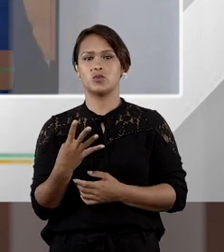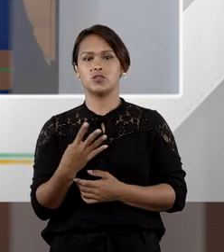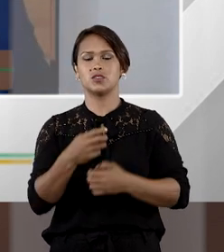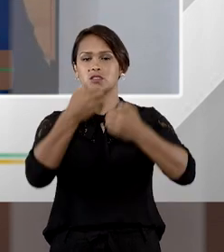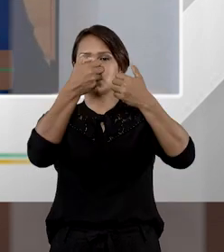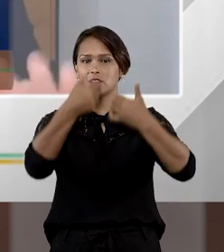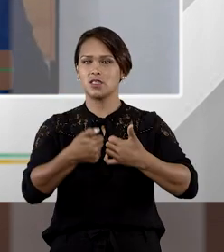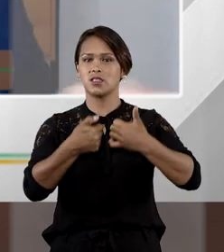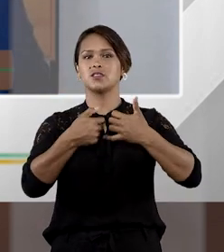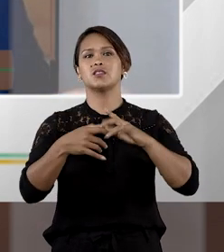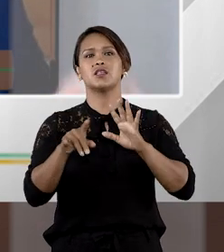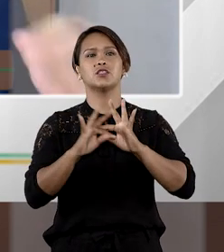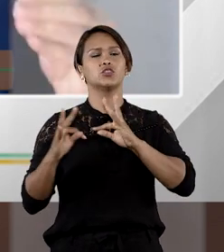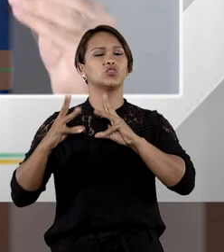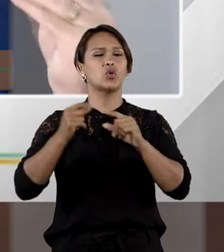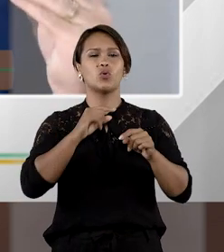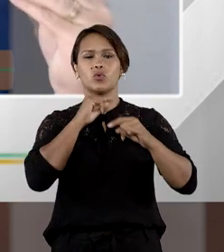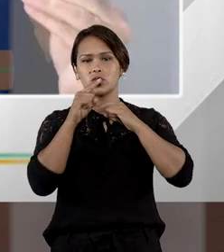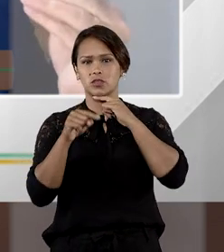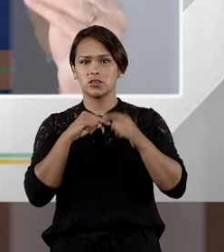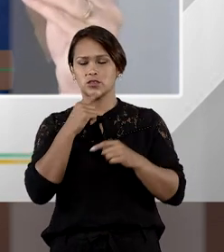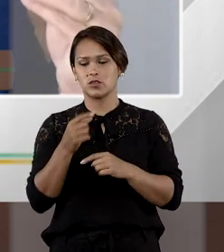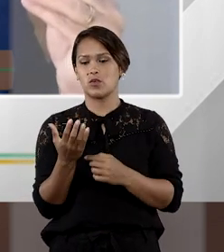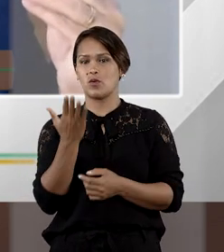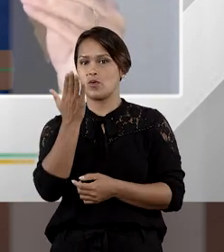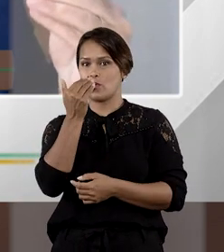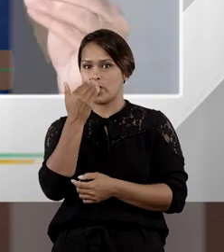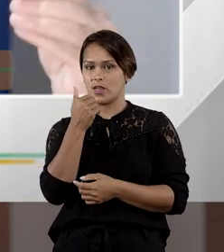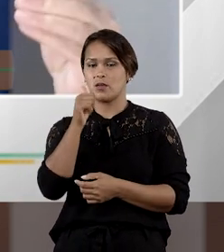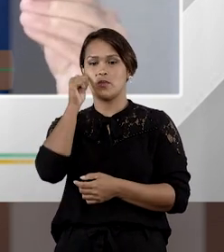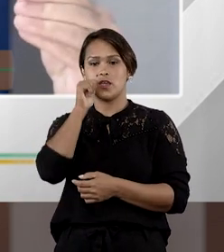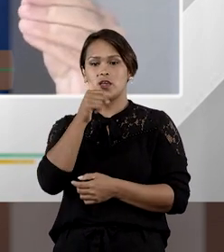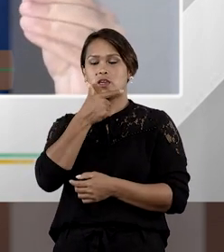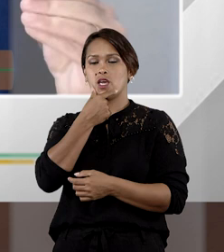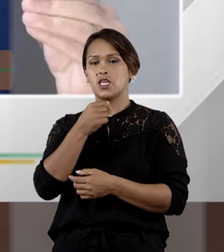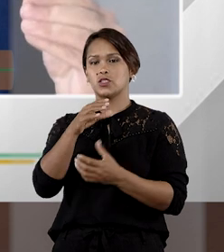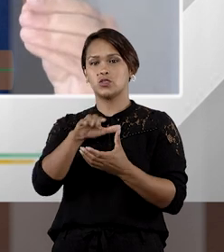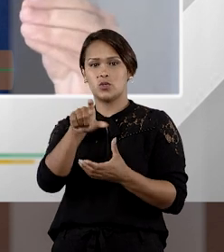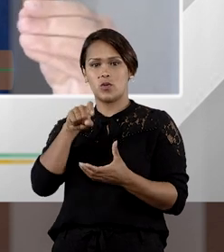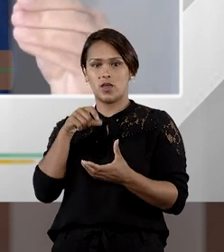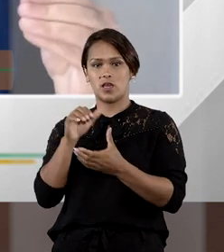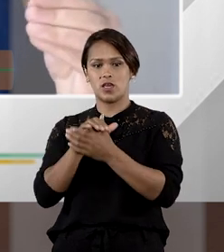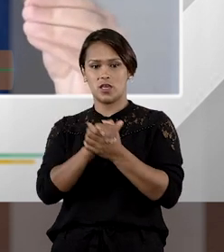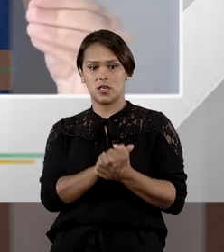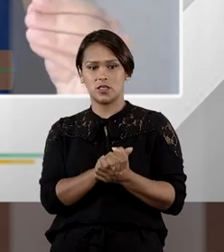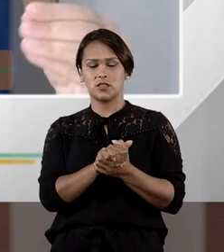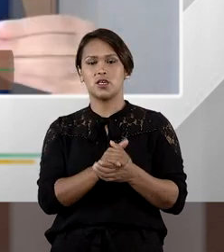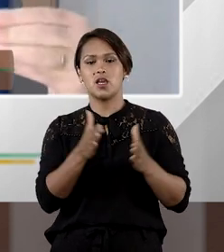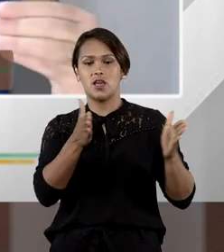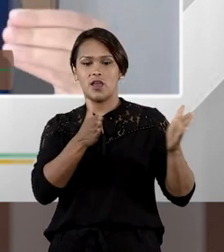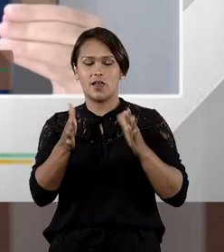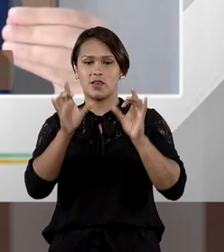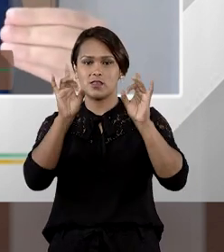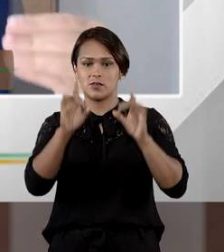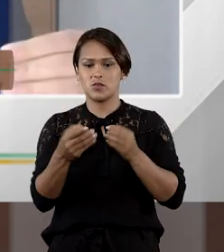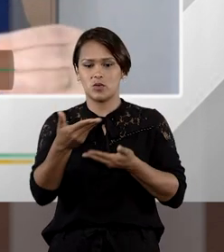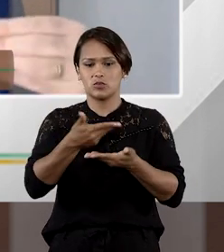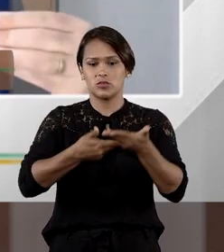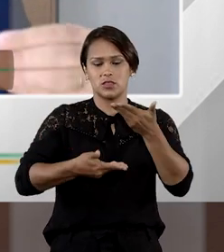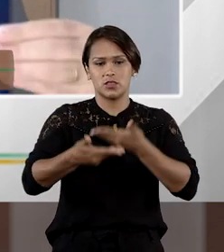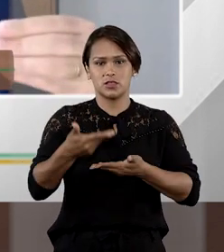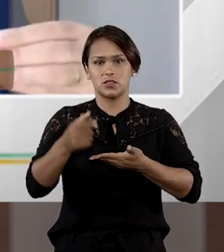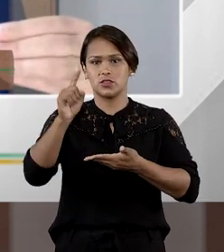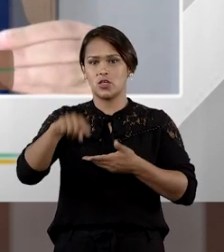que esclarece todas essas dúvidas. Os alimentos devidos entre os ex-cônjuges devem ter caráter excepcional,